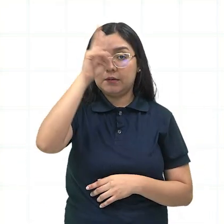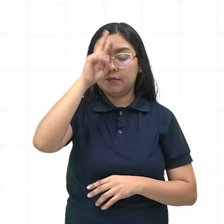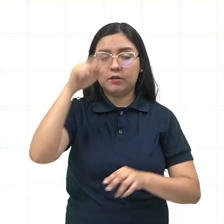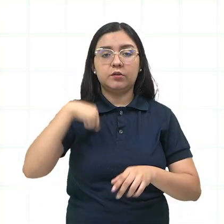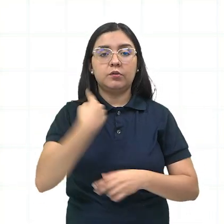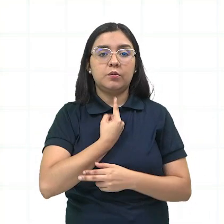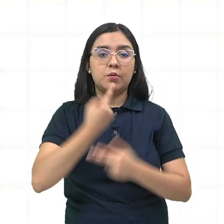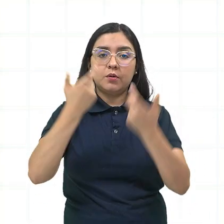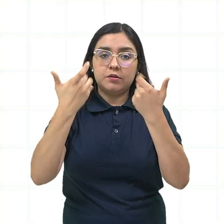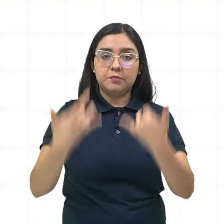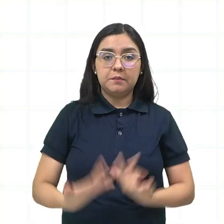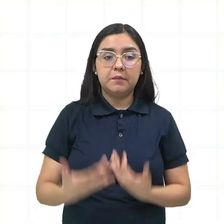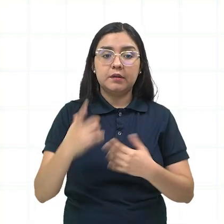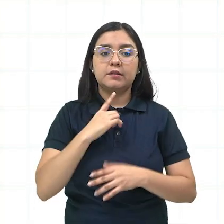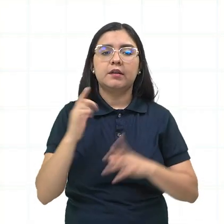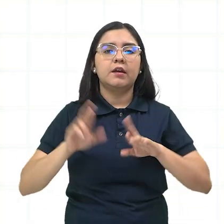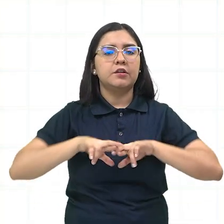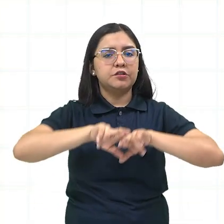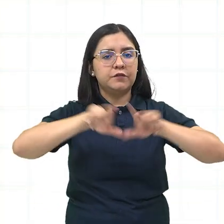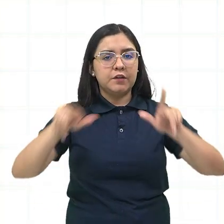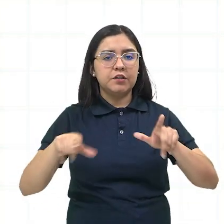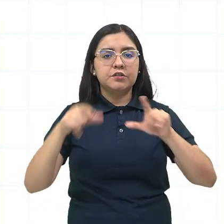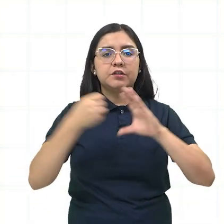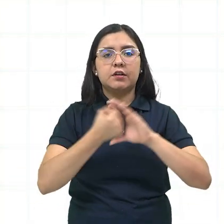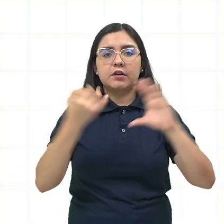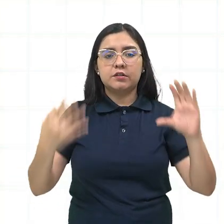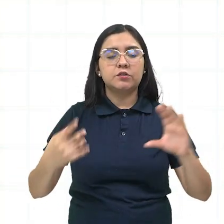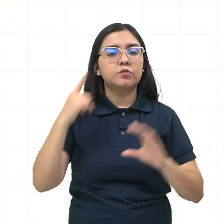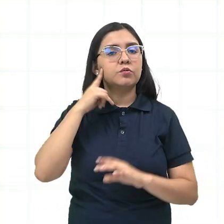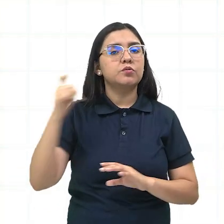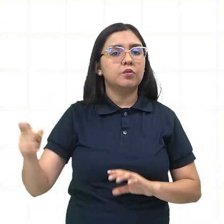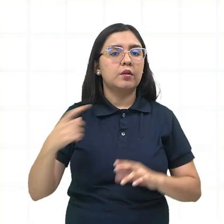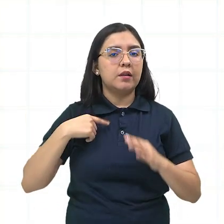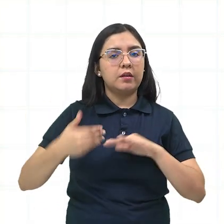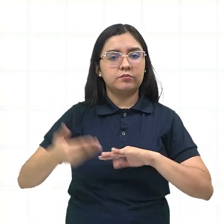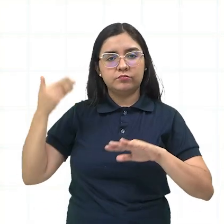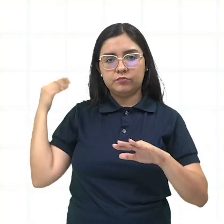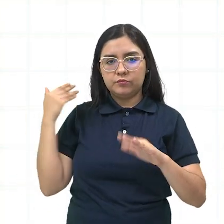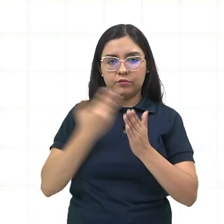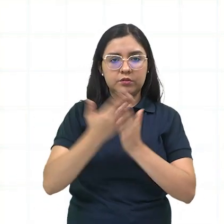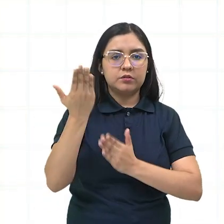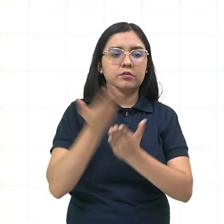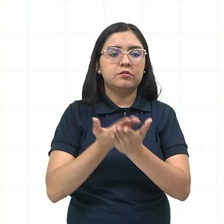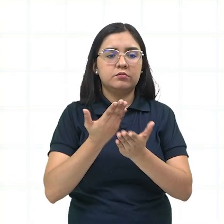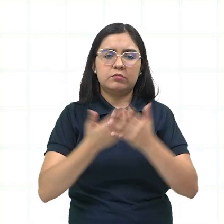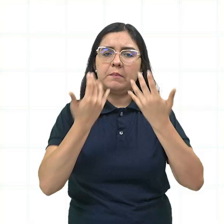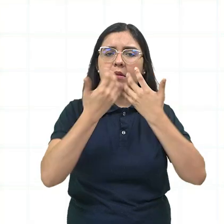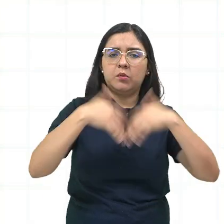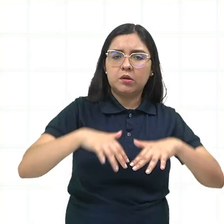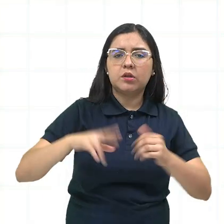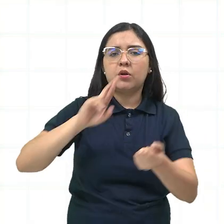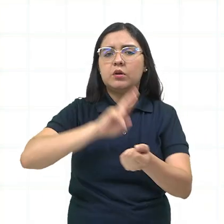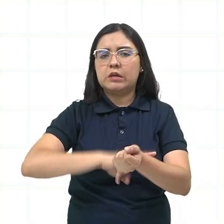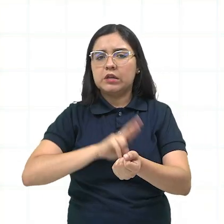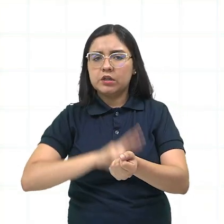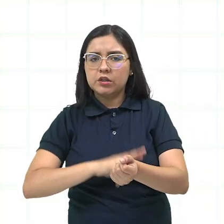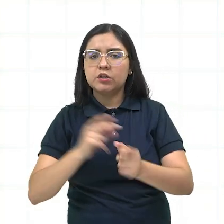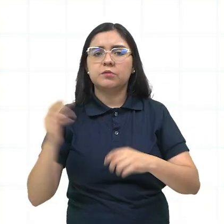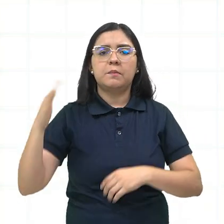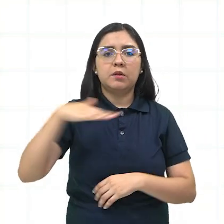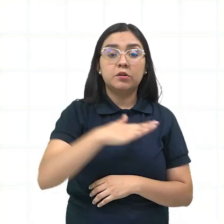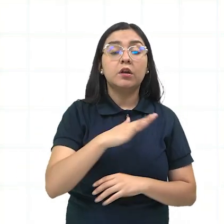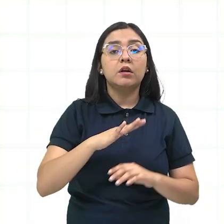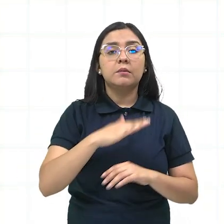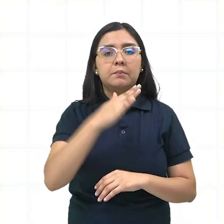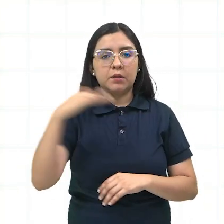nós conversamos que tem as diferentes características do som lá no início da aula? Que tínhamos a melodia, o ritmo, a harmonia. E